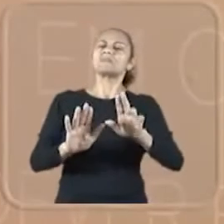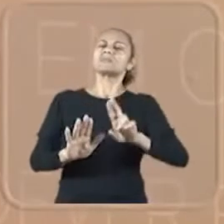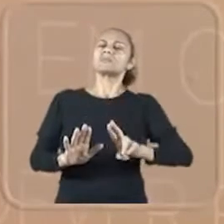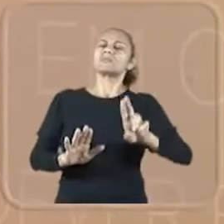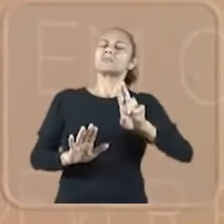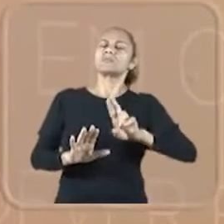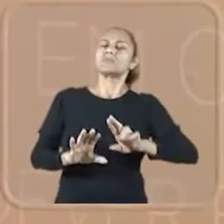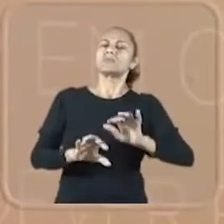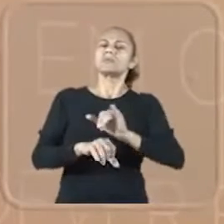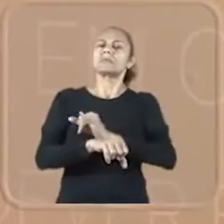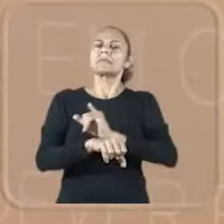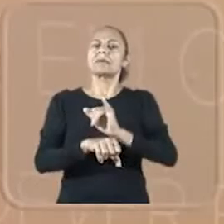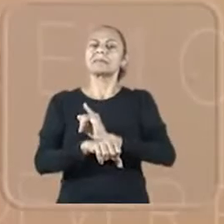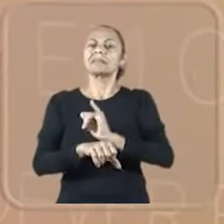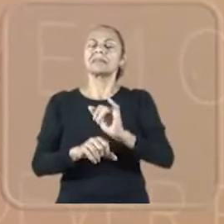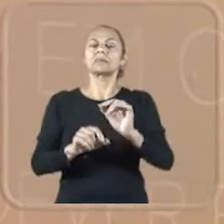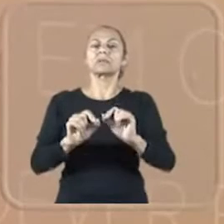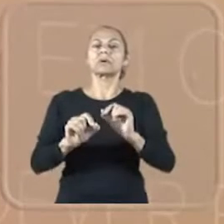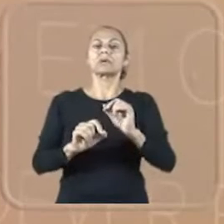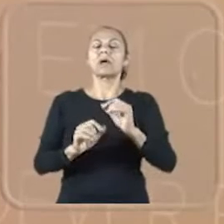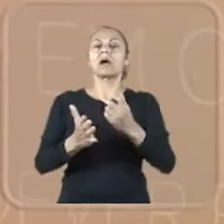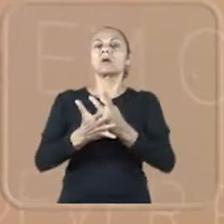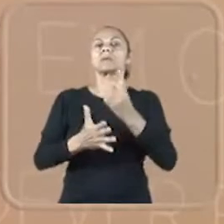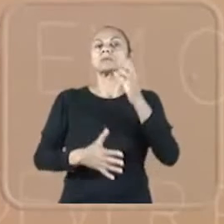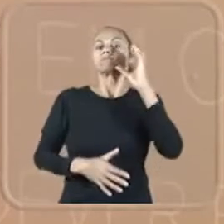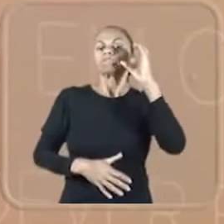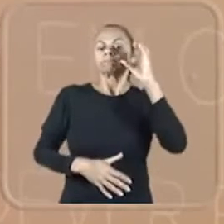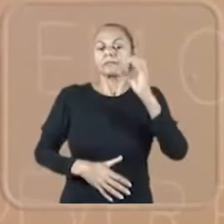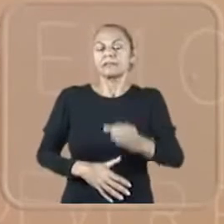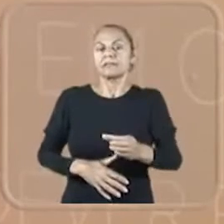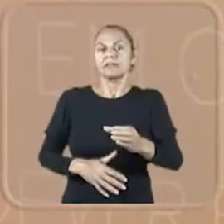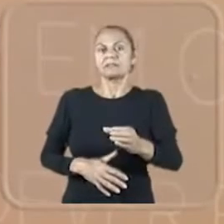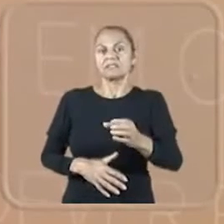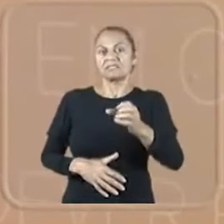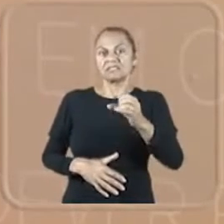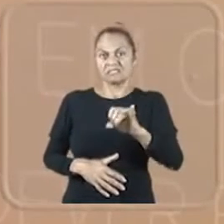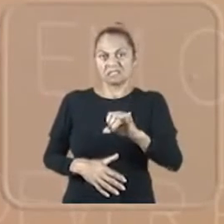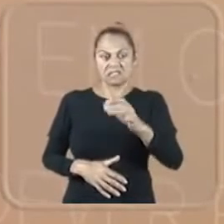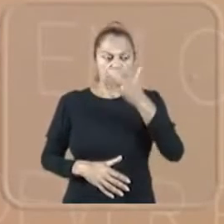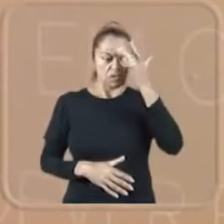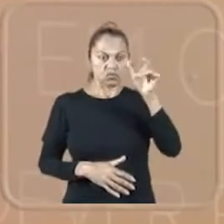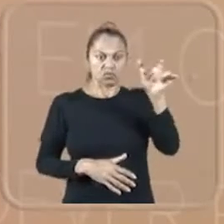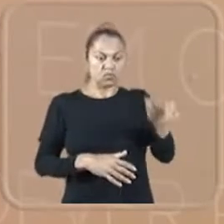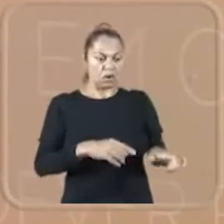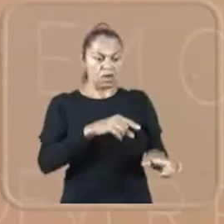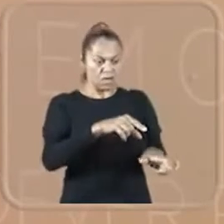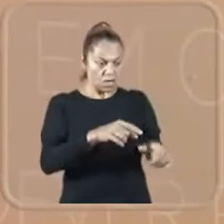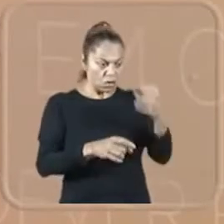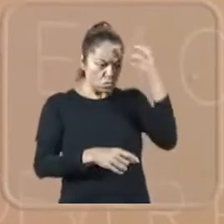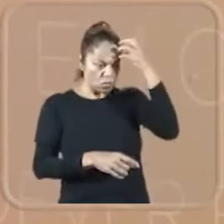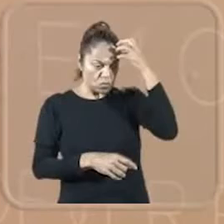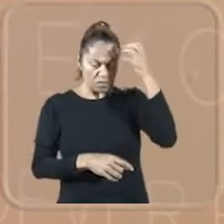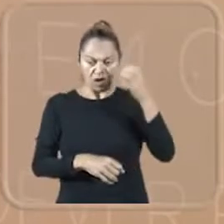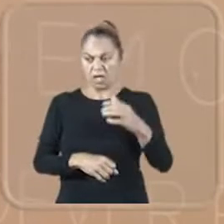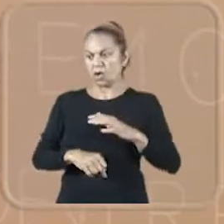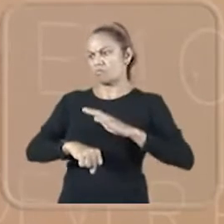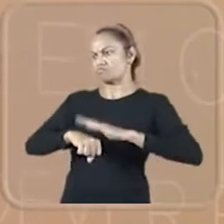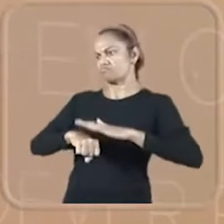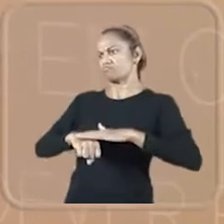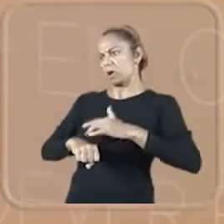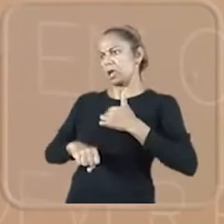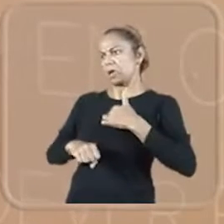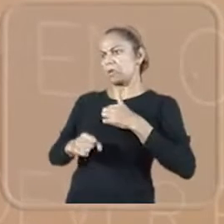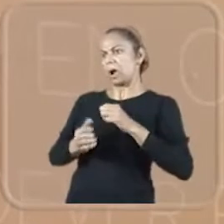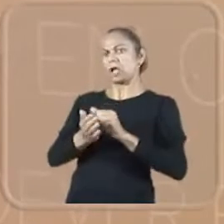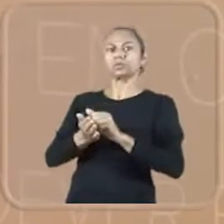usa quando há um conflito, quando há um dano, quando há um crime. Primeiro, quando aquele que cometeu o dano se responsabiliza. Ele não pode